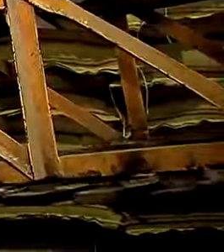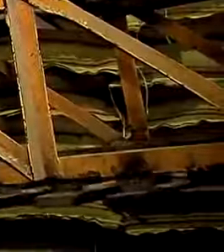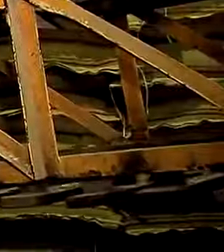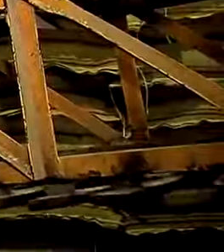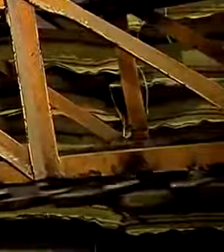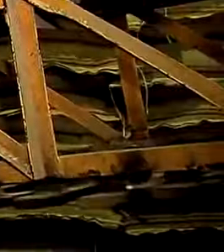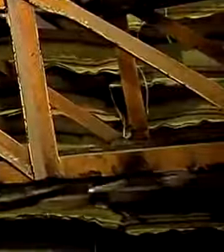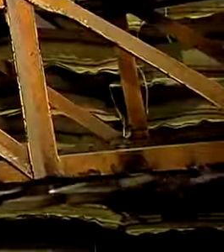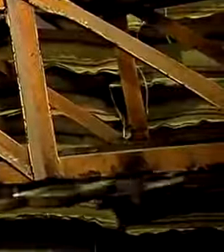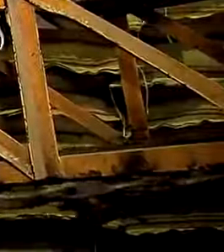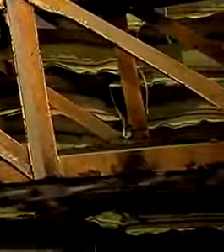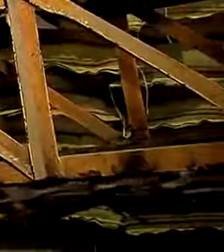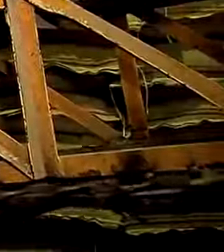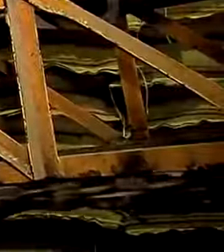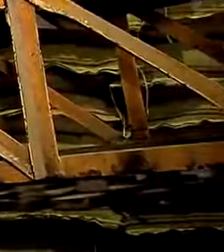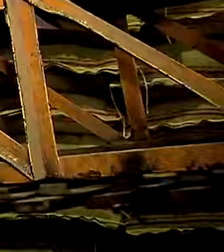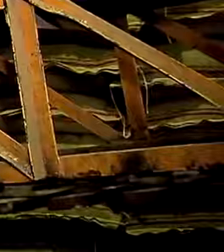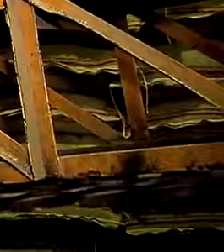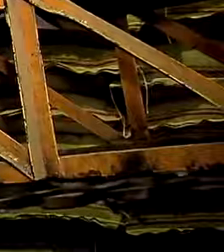Tchau!